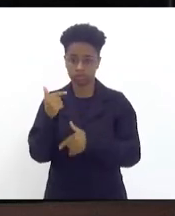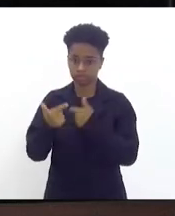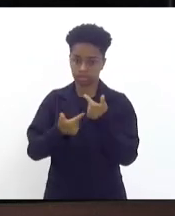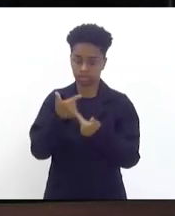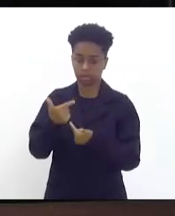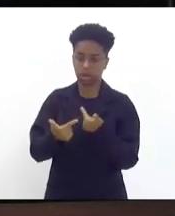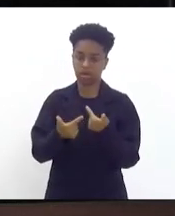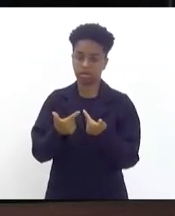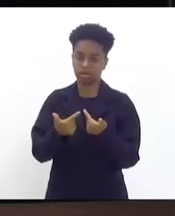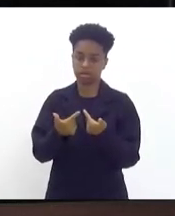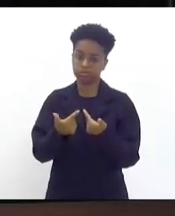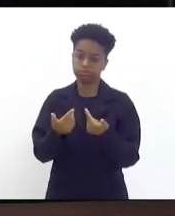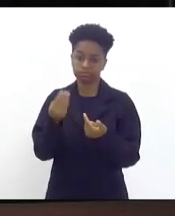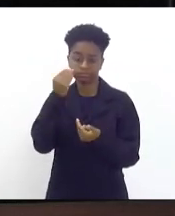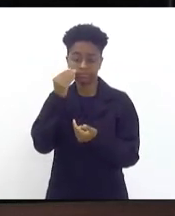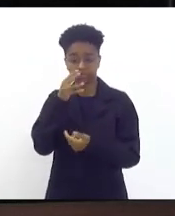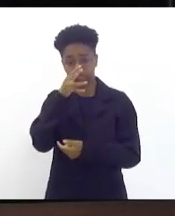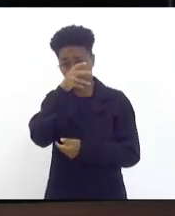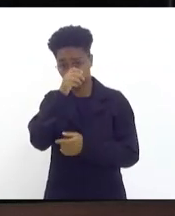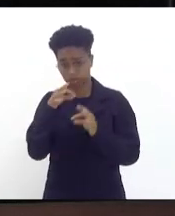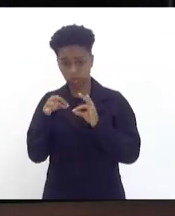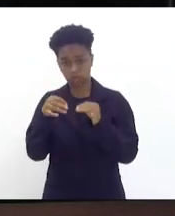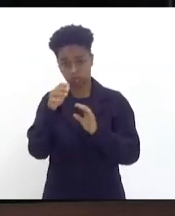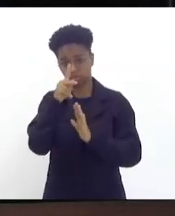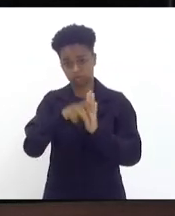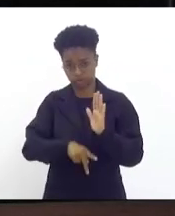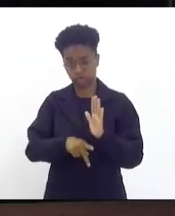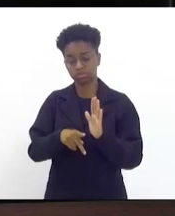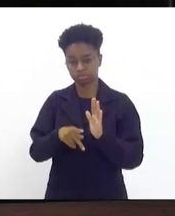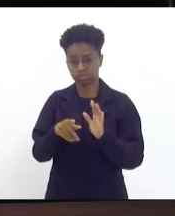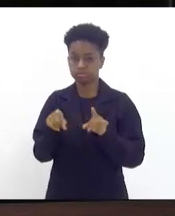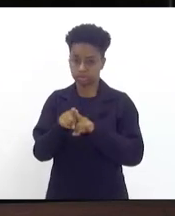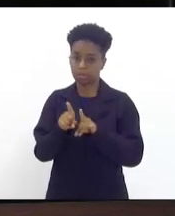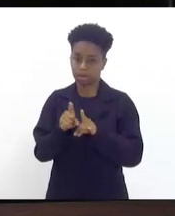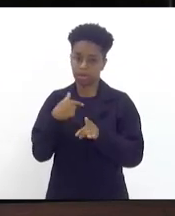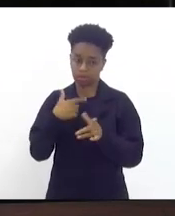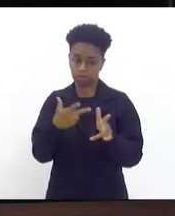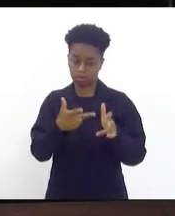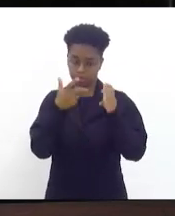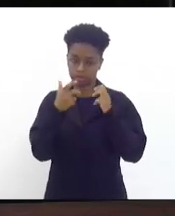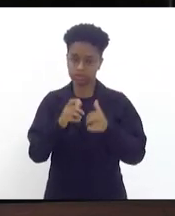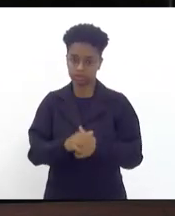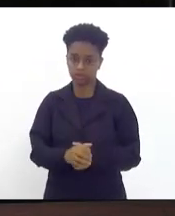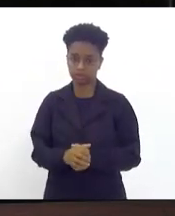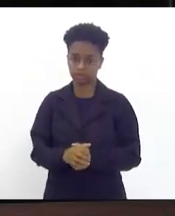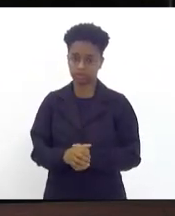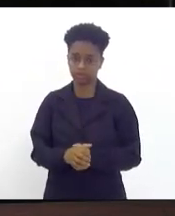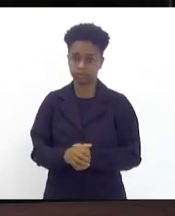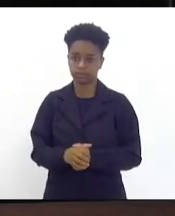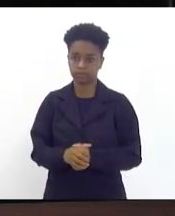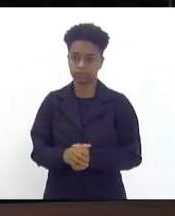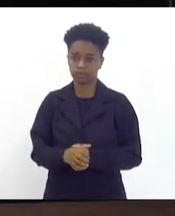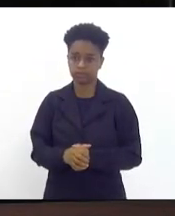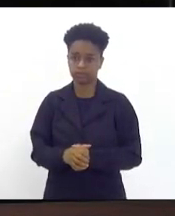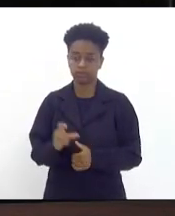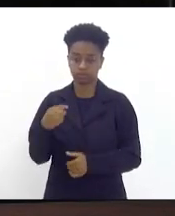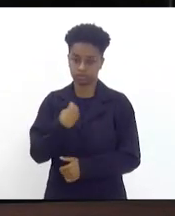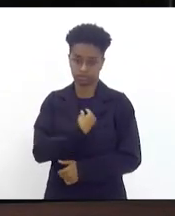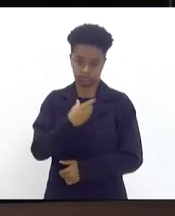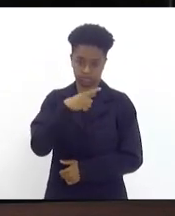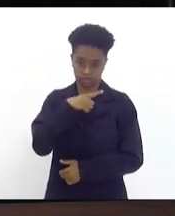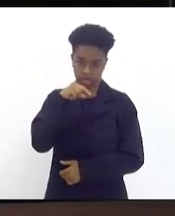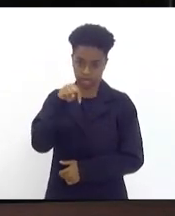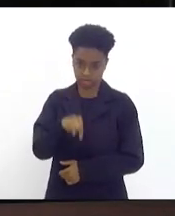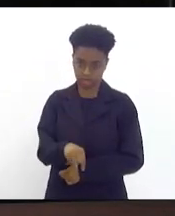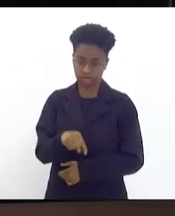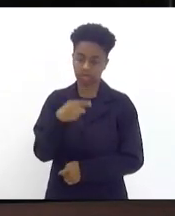forma a entender e salvar os projetos é esse reconhecimento também fica aqui da minha parte nós teremos aqui nessa casa